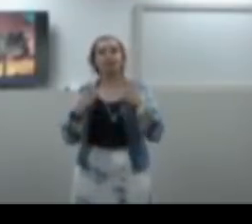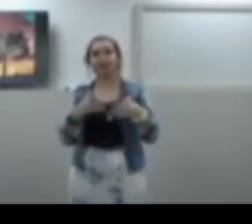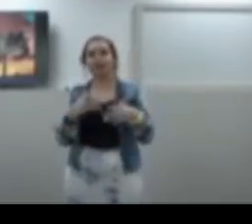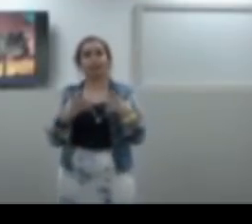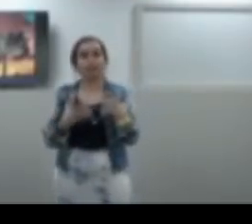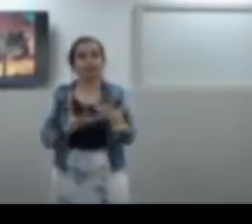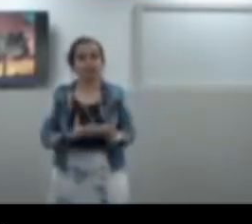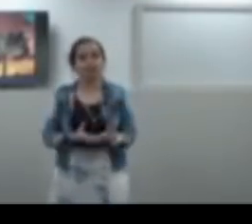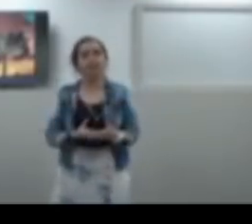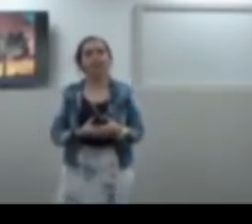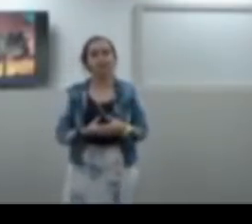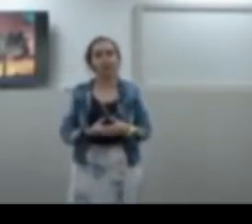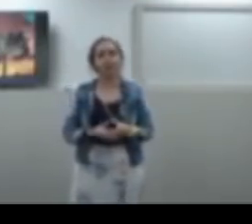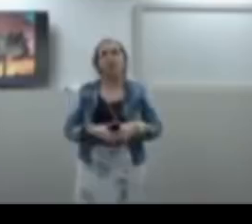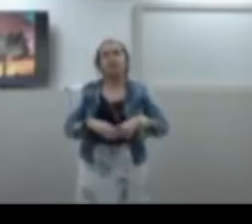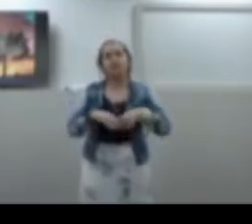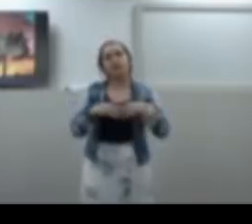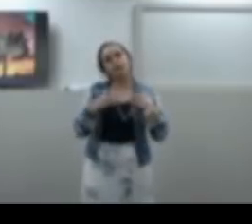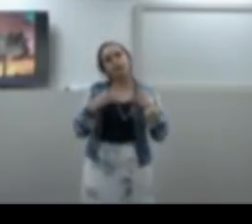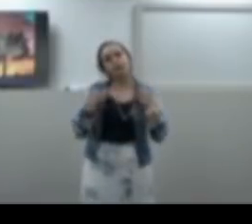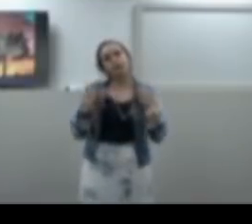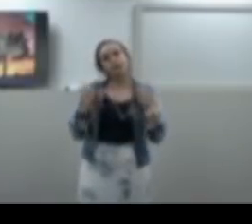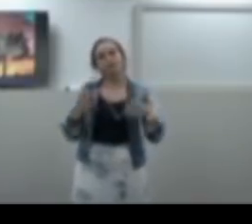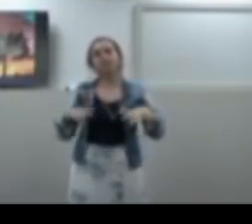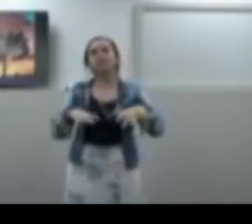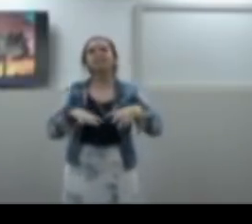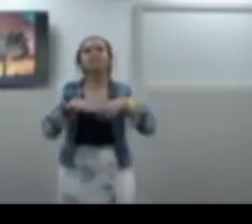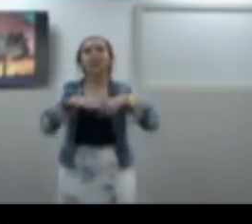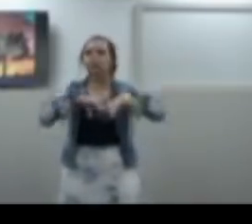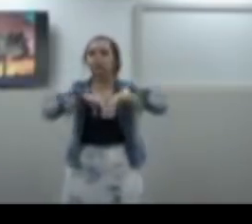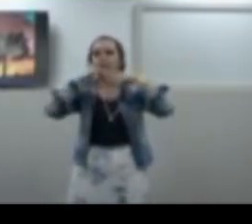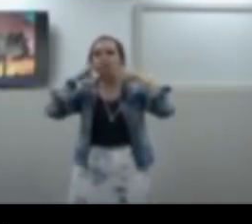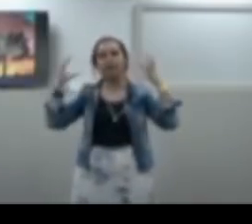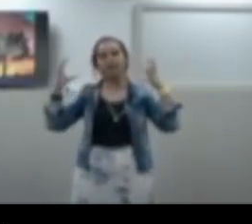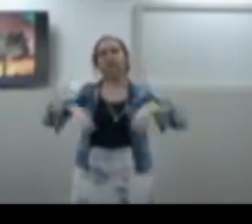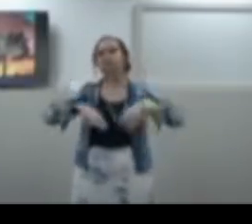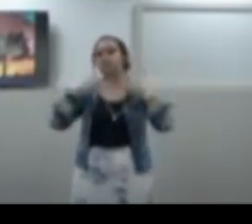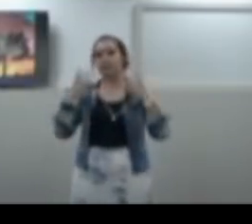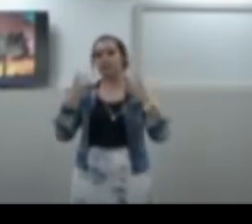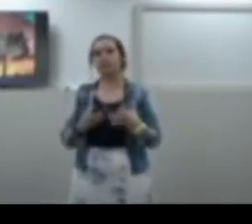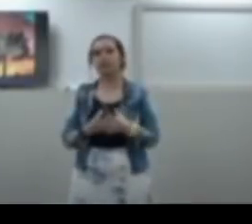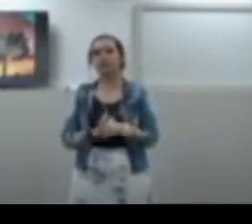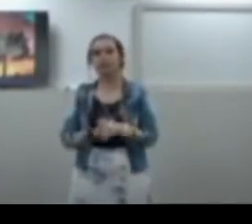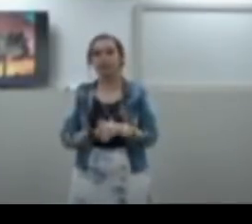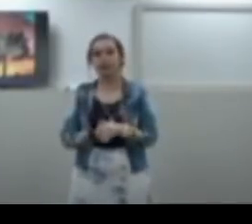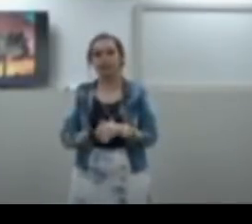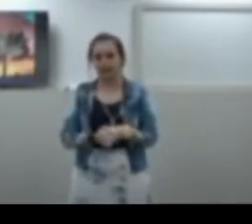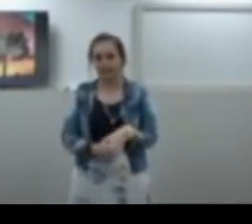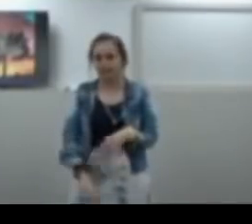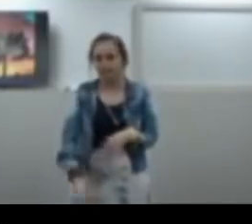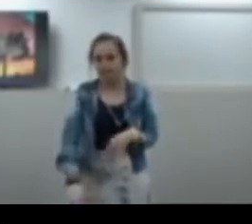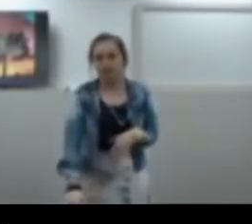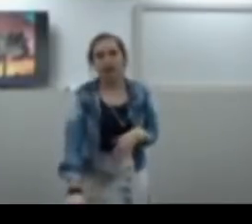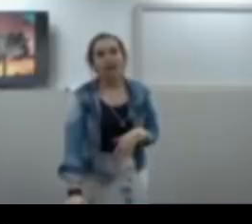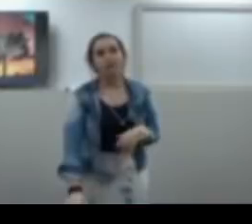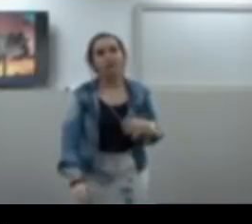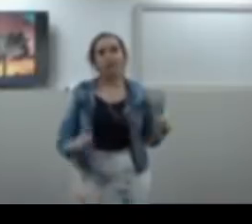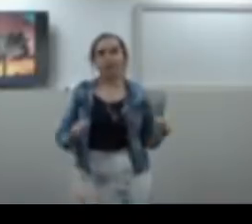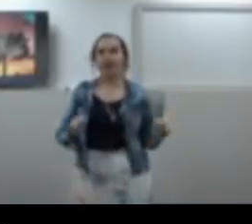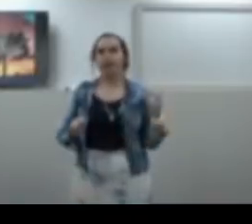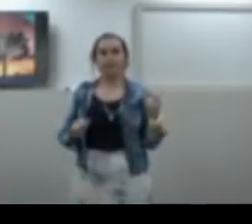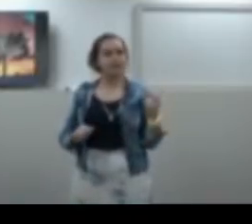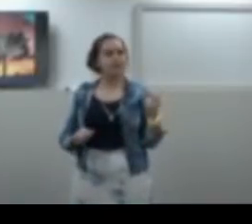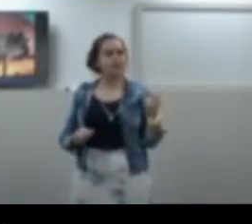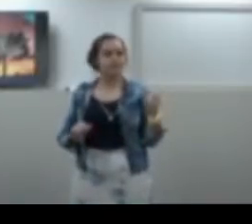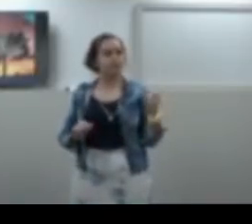geral, né, com a hidrografia da região. Então ele levou em consideração esses aspectos físicos, químicos da região aí, tá? A